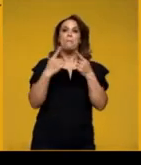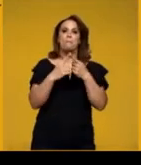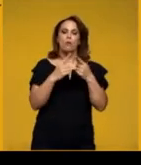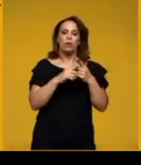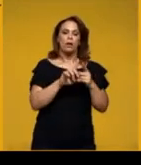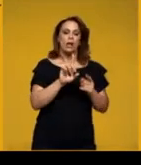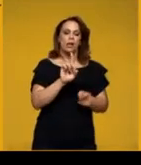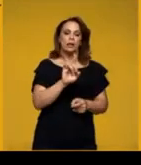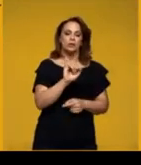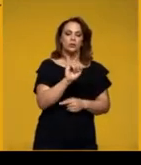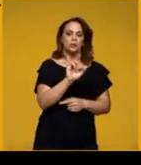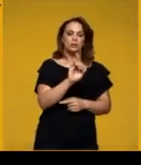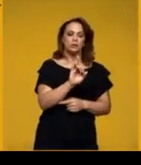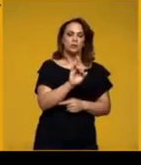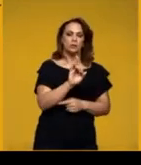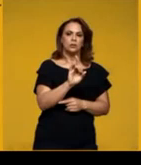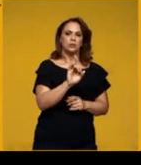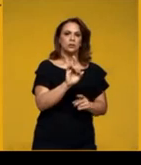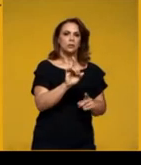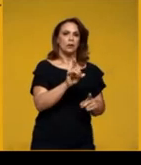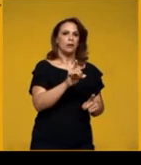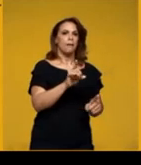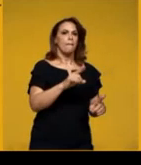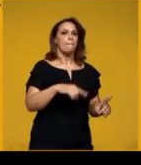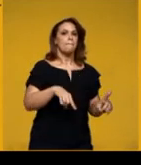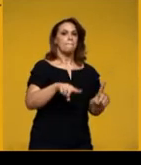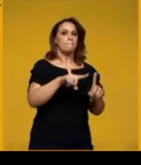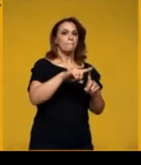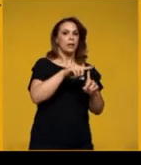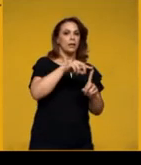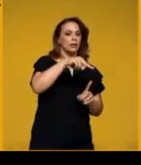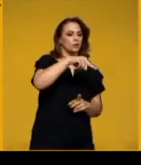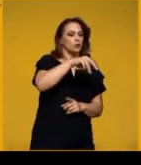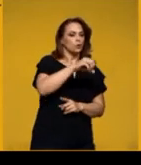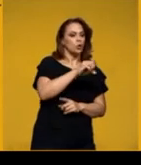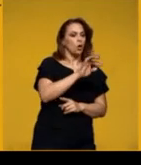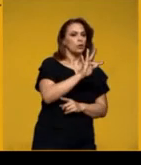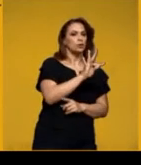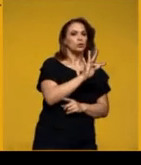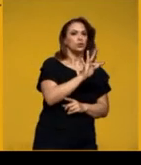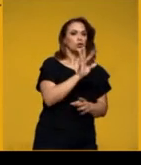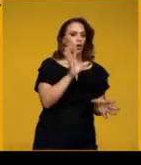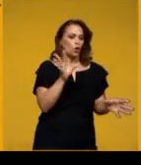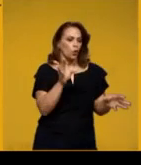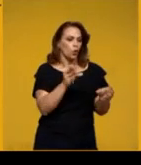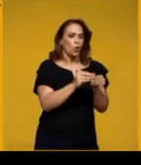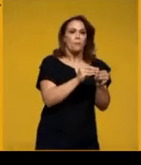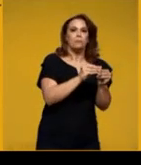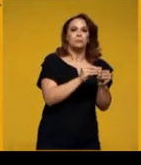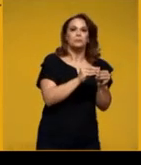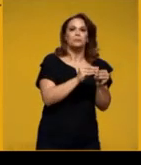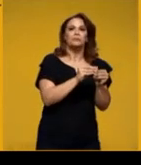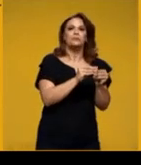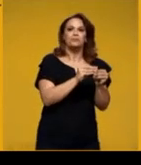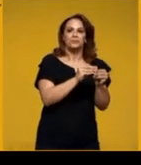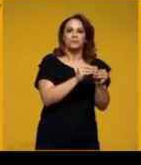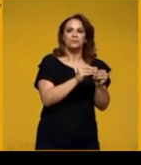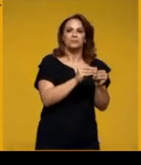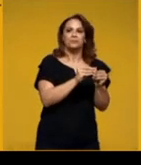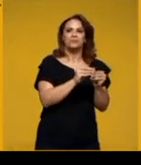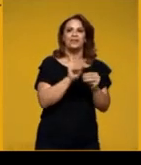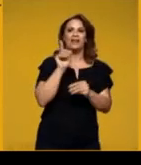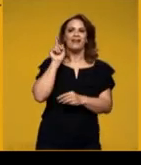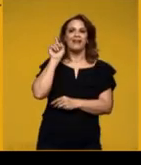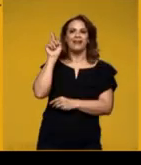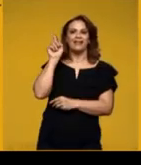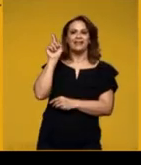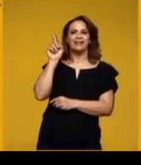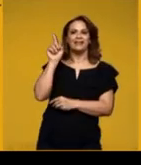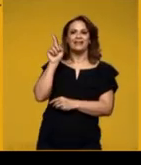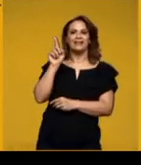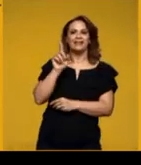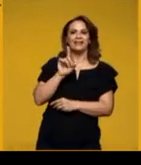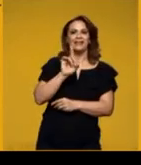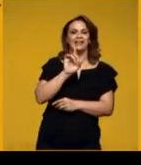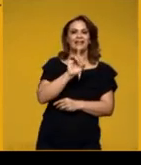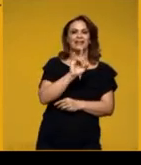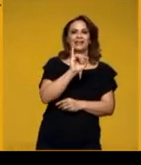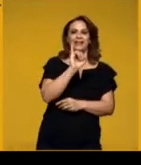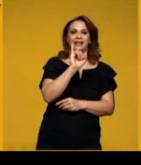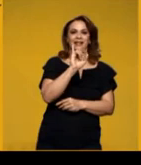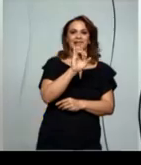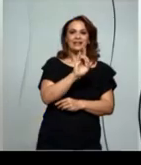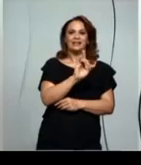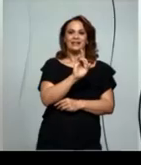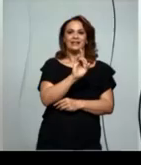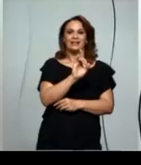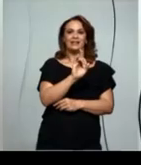na forma contraída, que se transforma em didn't. Está bem? Então, they didn't watch. Então, você viu que